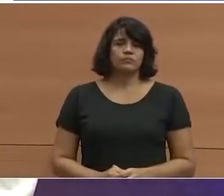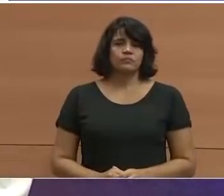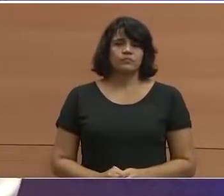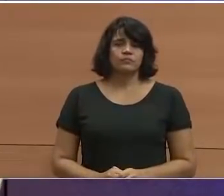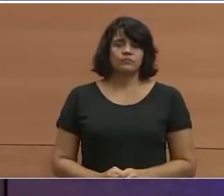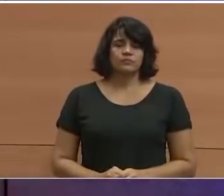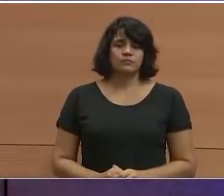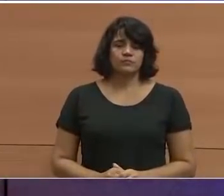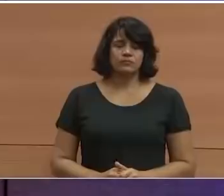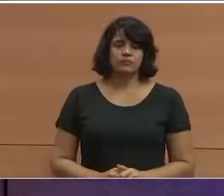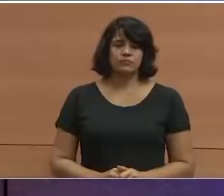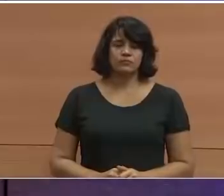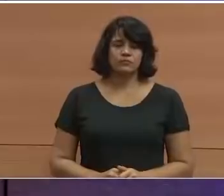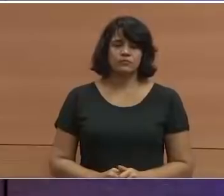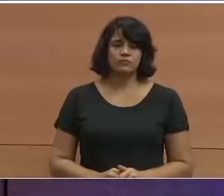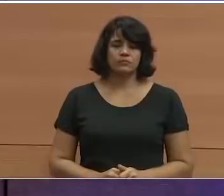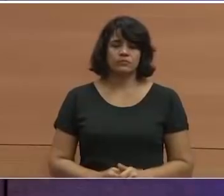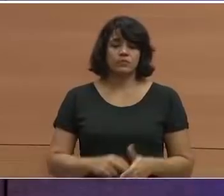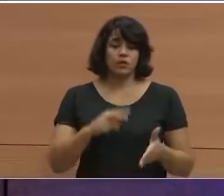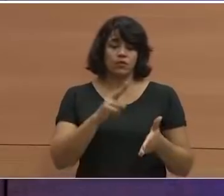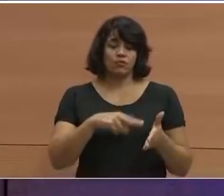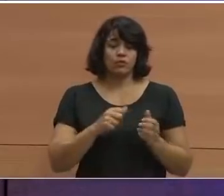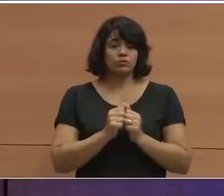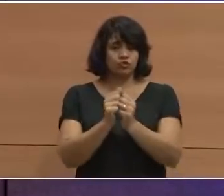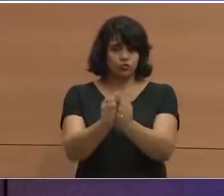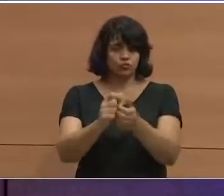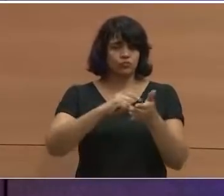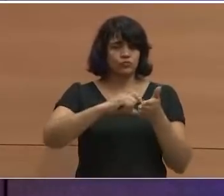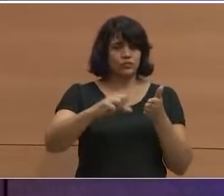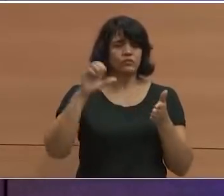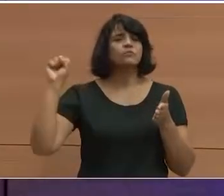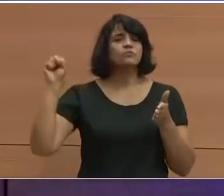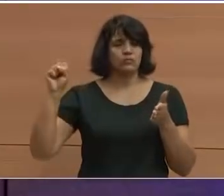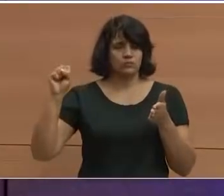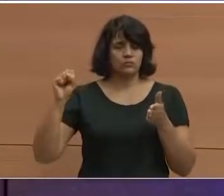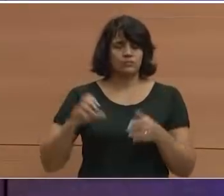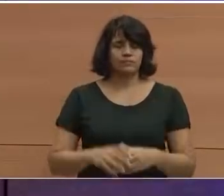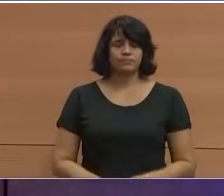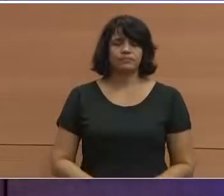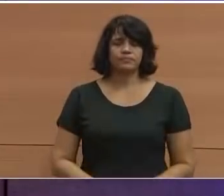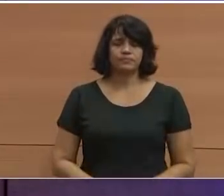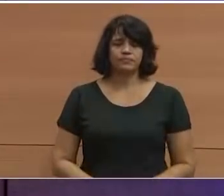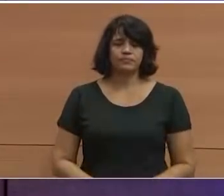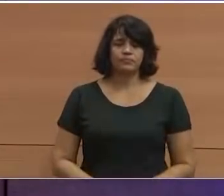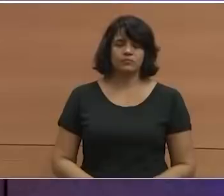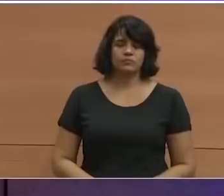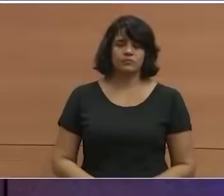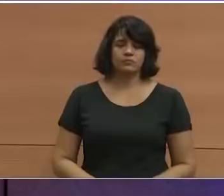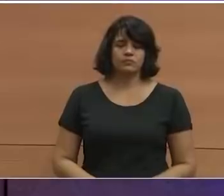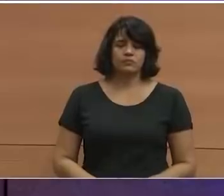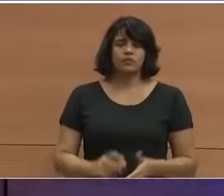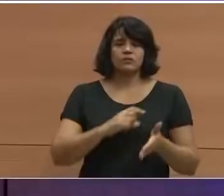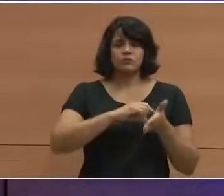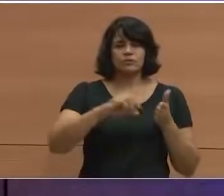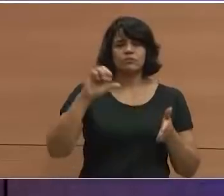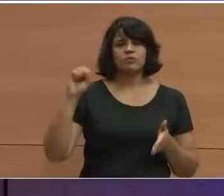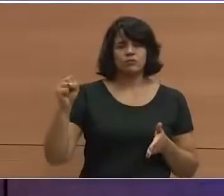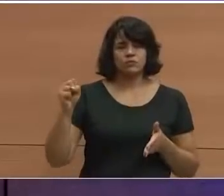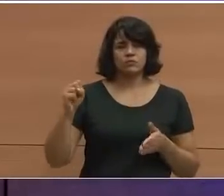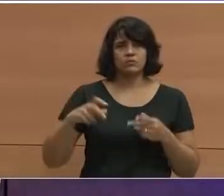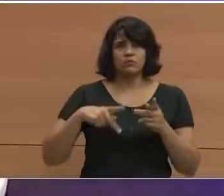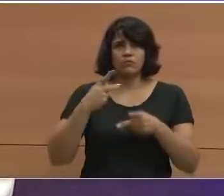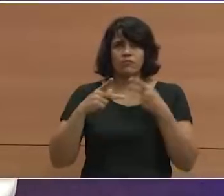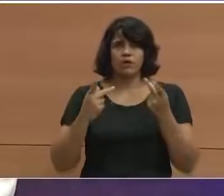Eu vou ler com vocês versículo 8, já ganhando um pouco de tempo. Versículo 8 diz assim: